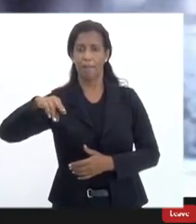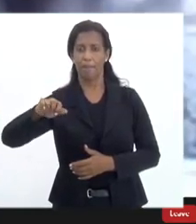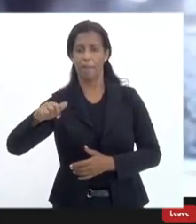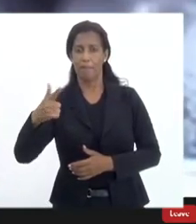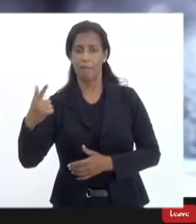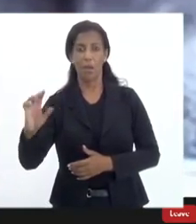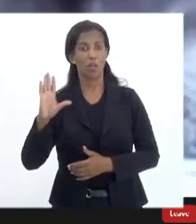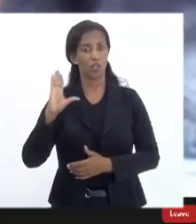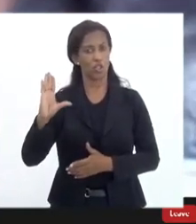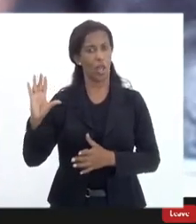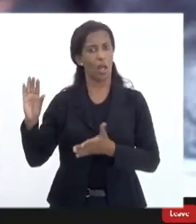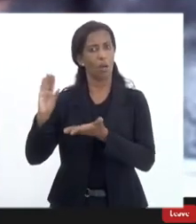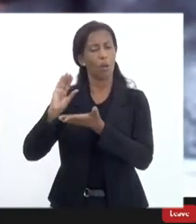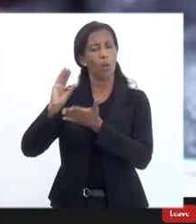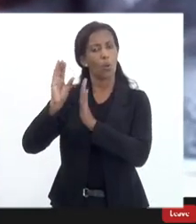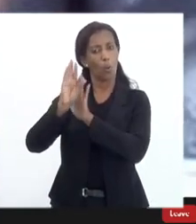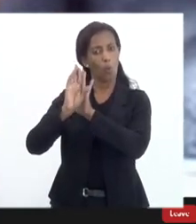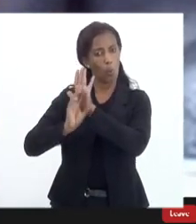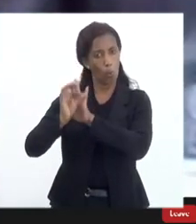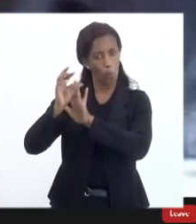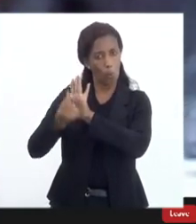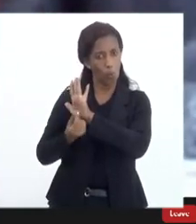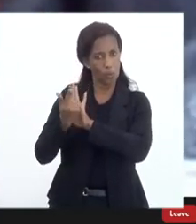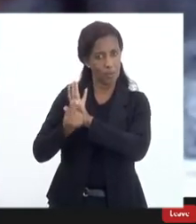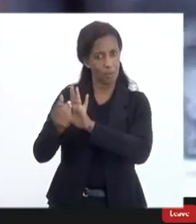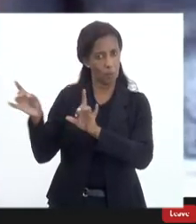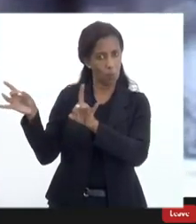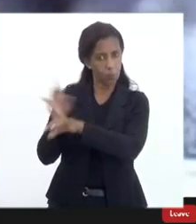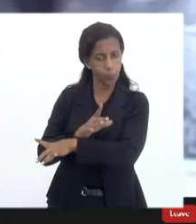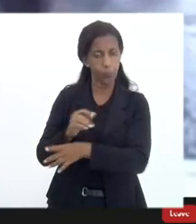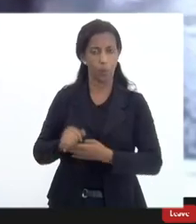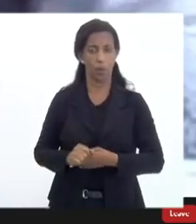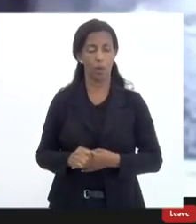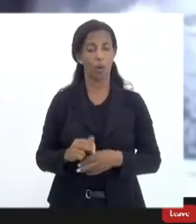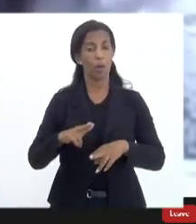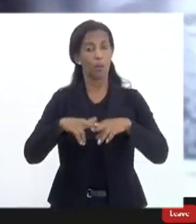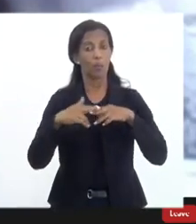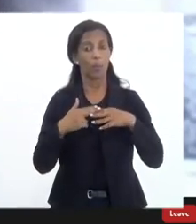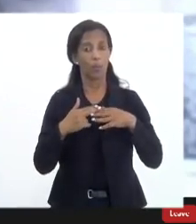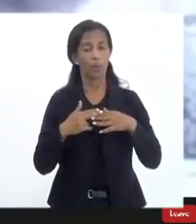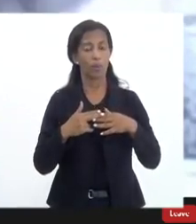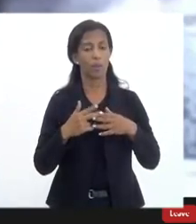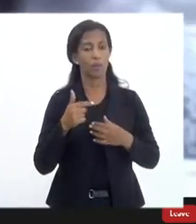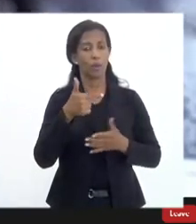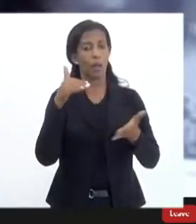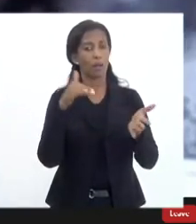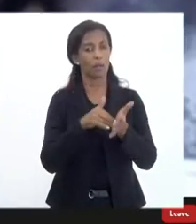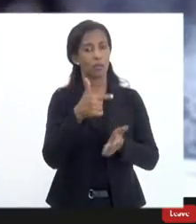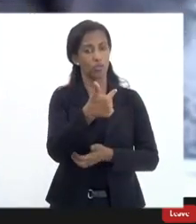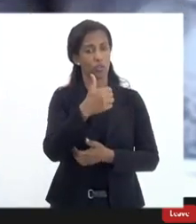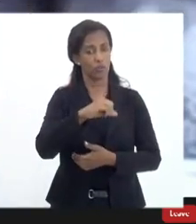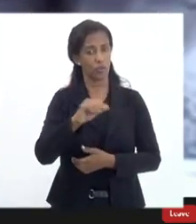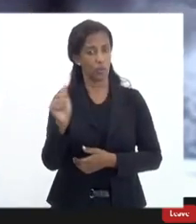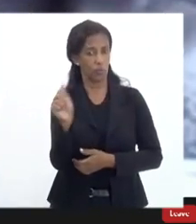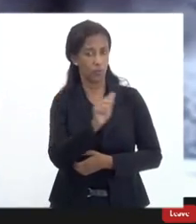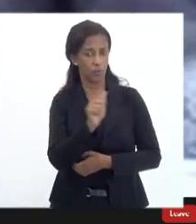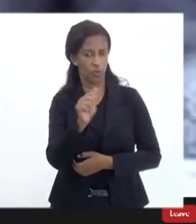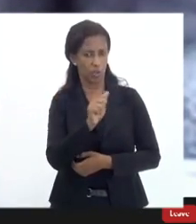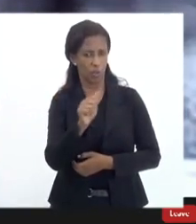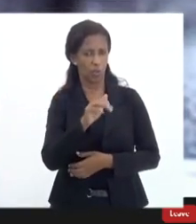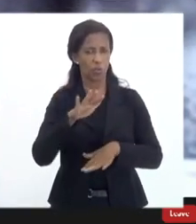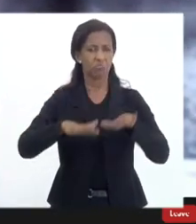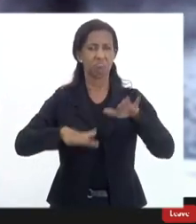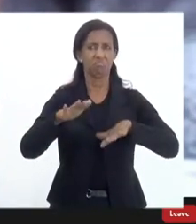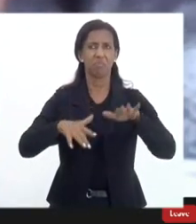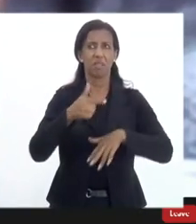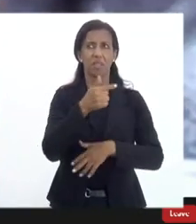já com orçamento suplementar. Portanto, a execução até 29 de agosto era de cerca